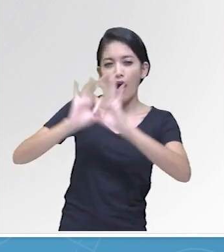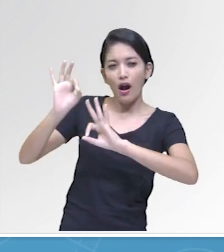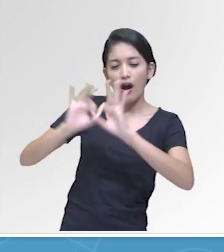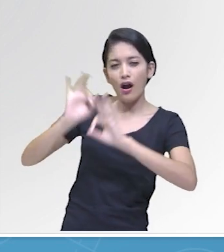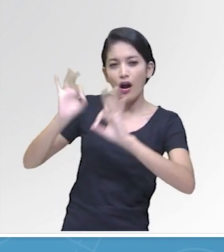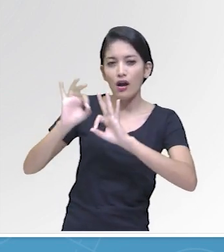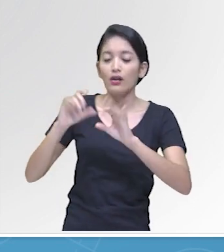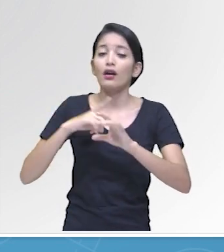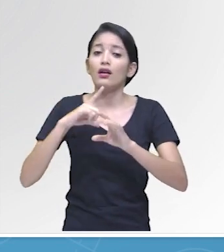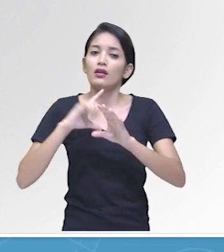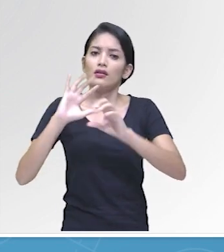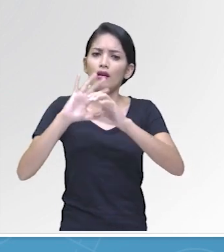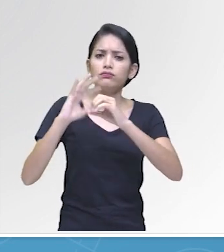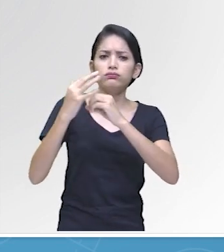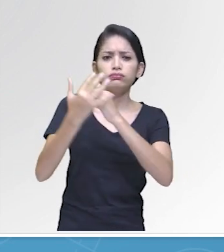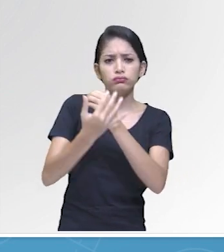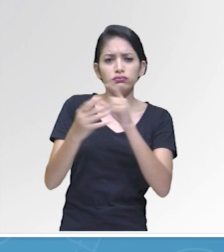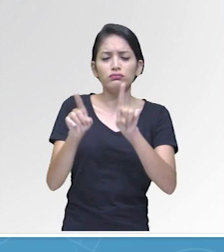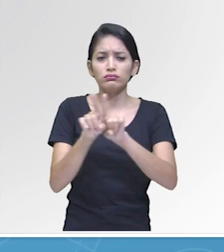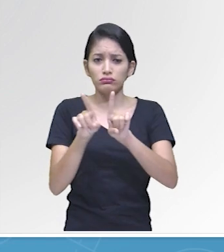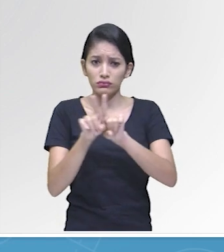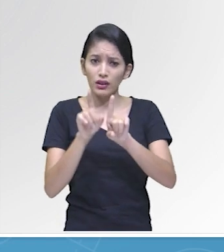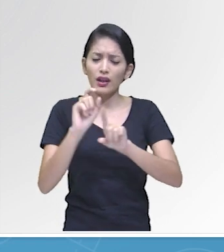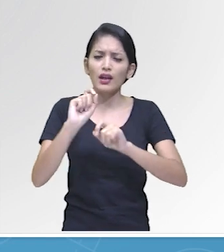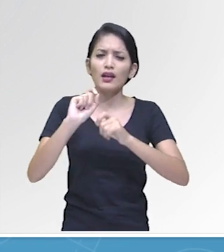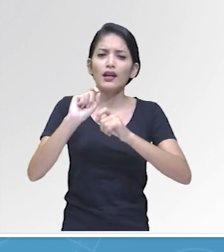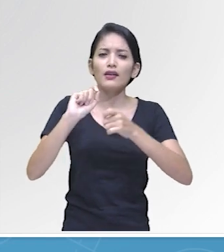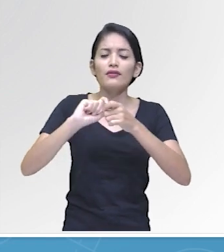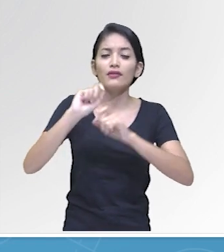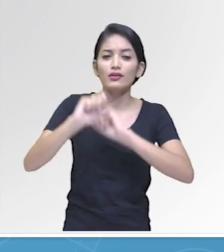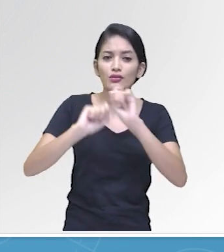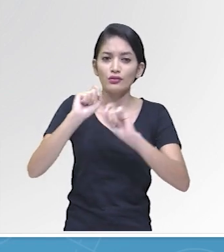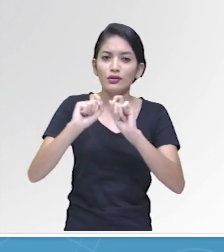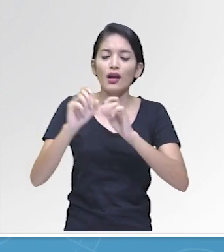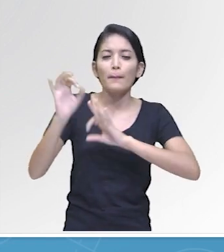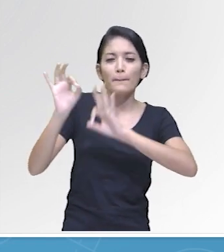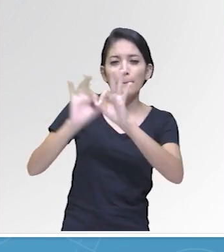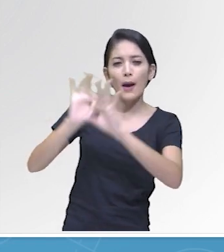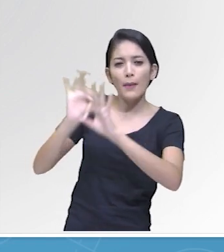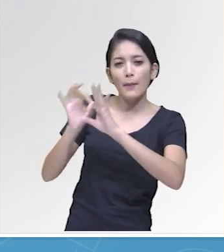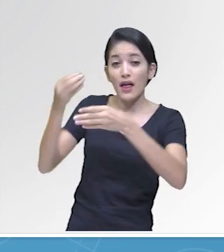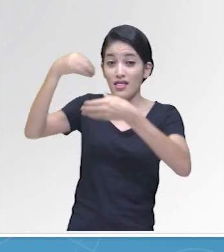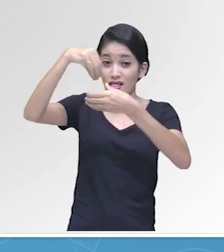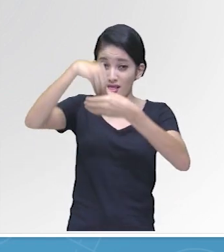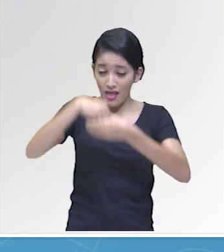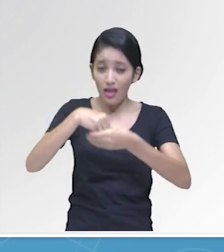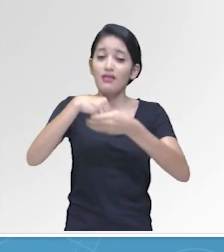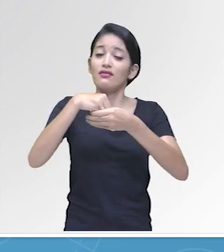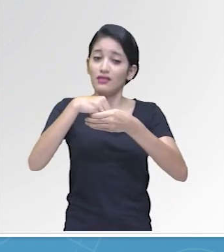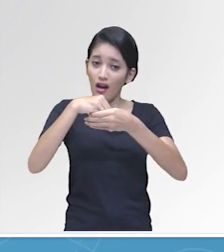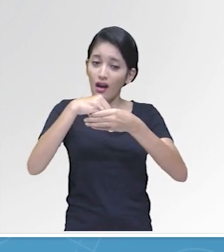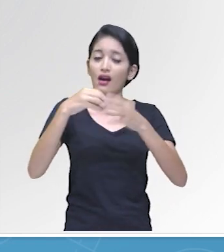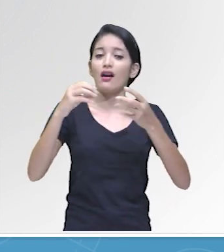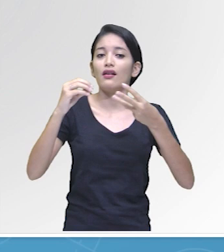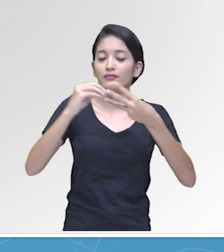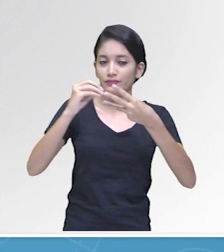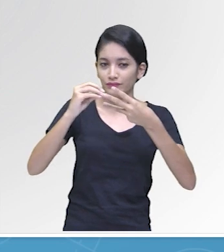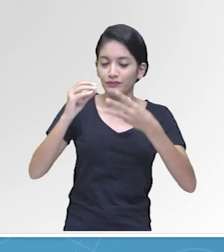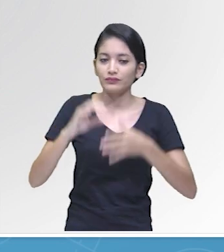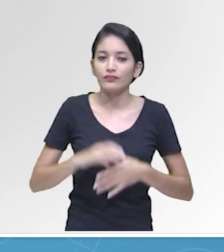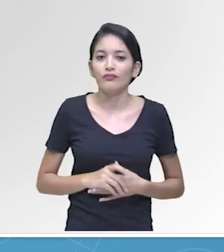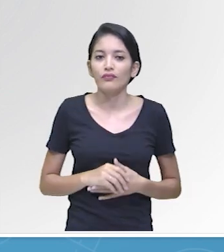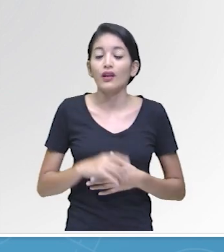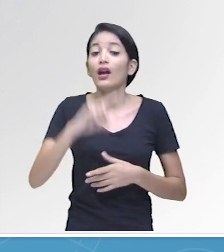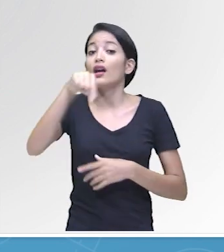um envoltório em torno dele e que faz esse núcleo ser organizado dentro da célula, tá? E a outro tipo